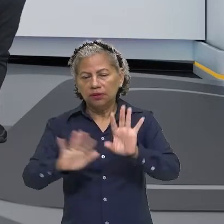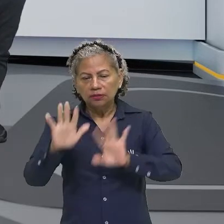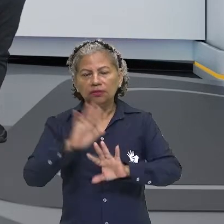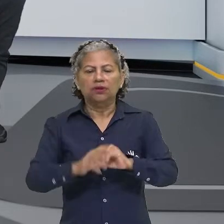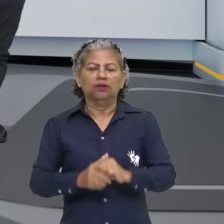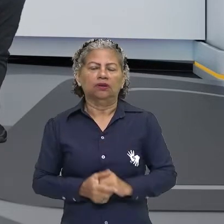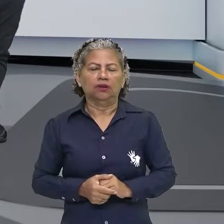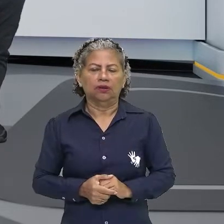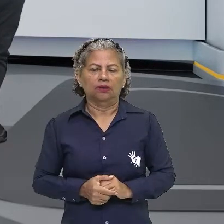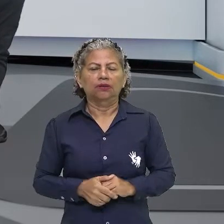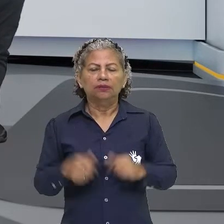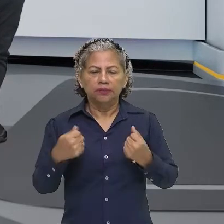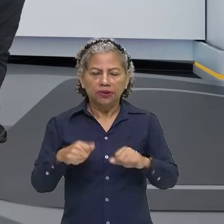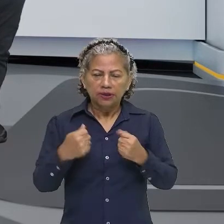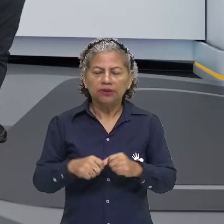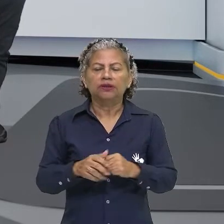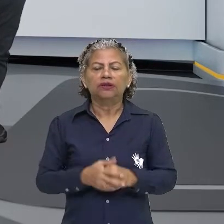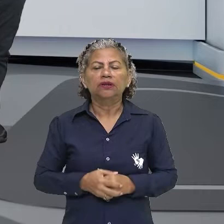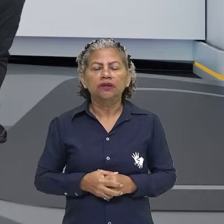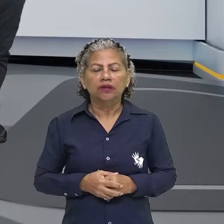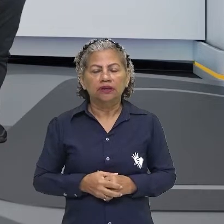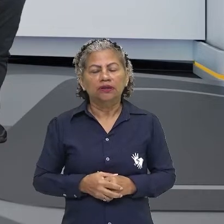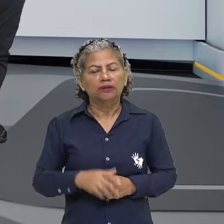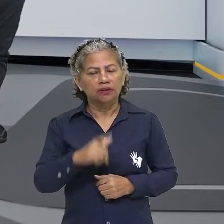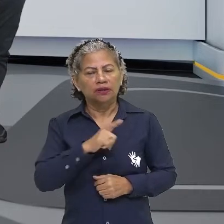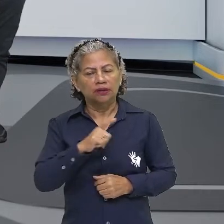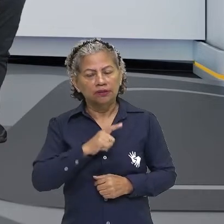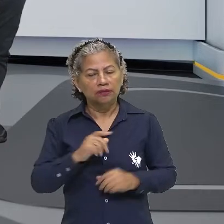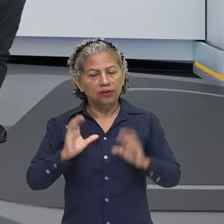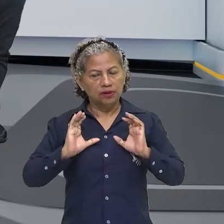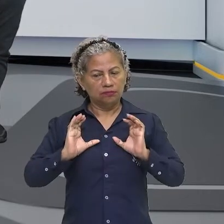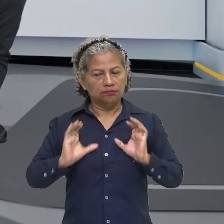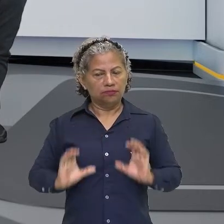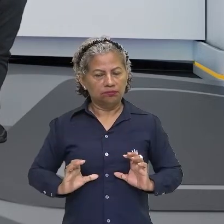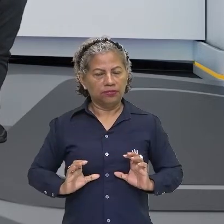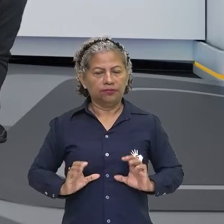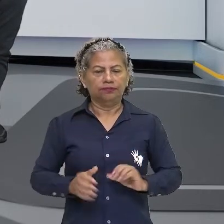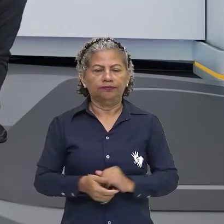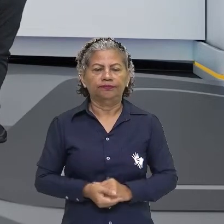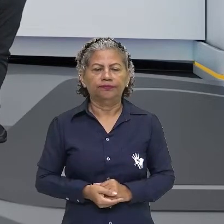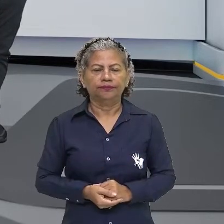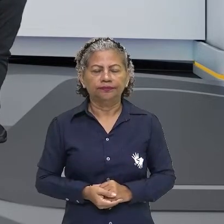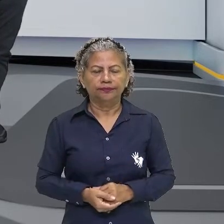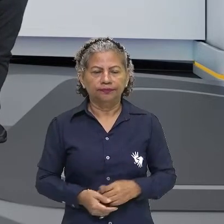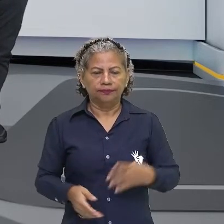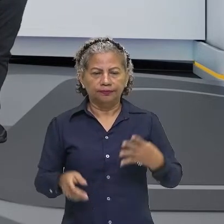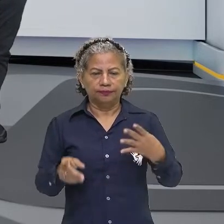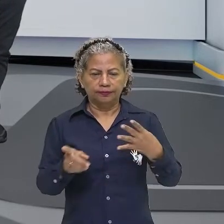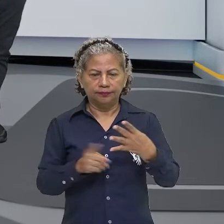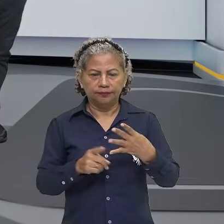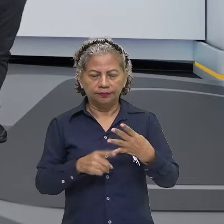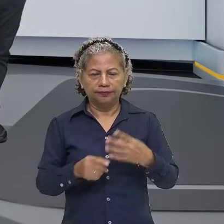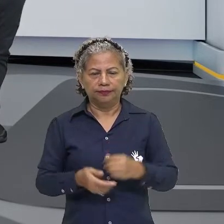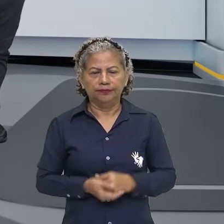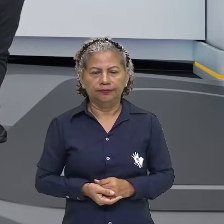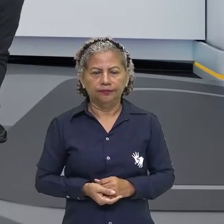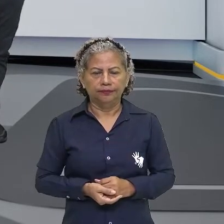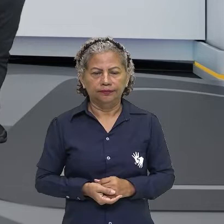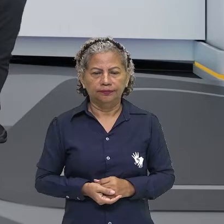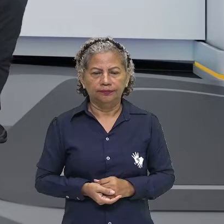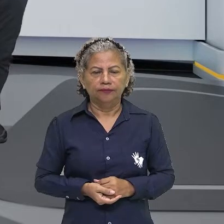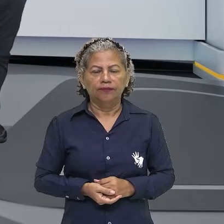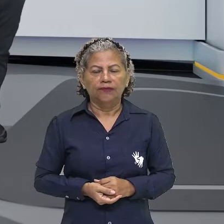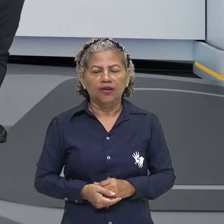adotar essas posturas, tá? Em alguns tipos de postagens. Vamos lá para a próxima dica. Dica 4. Postar